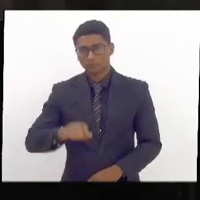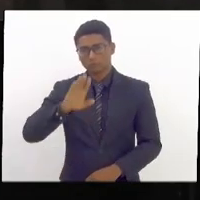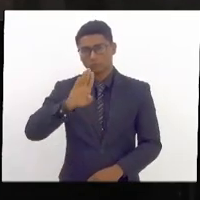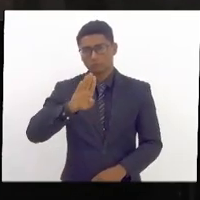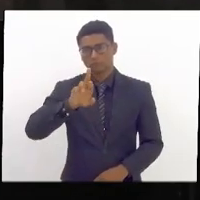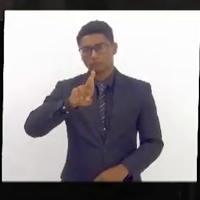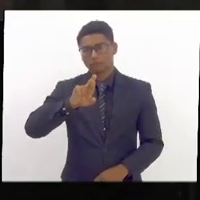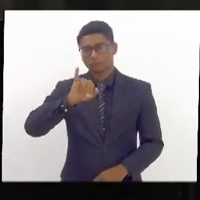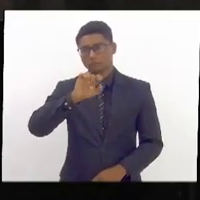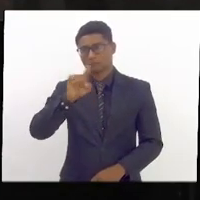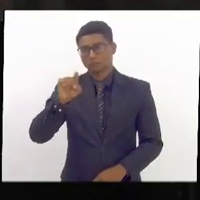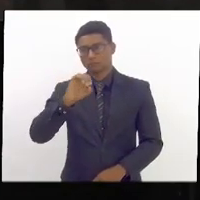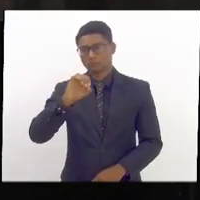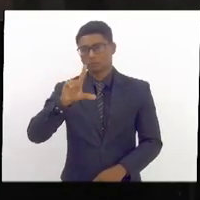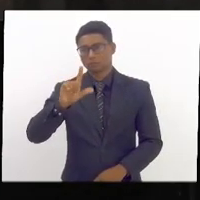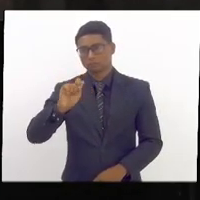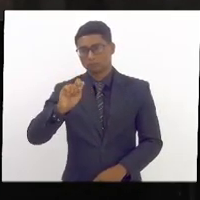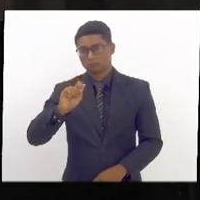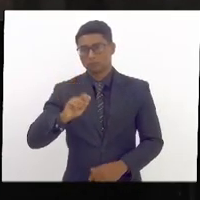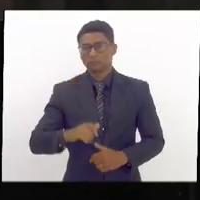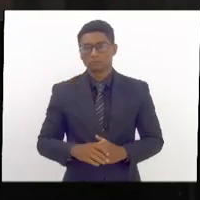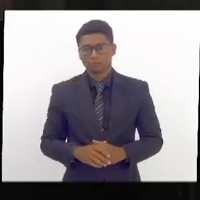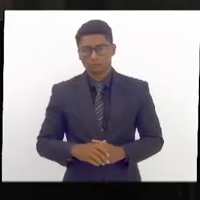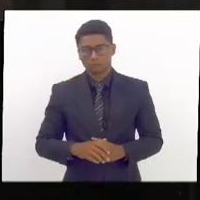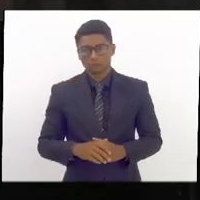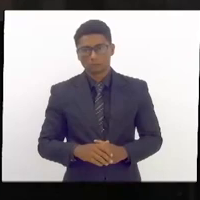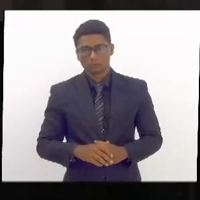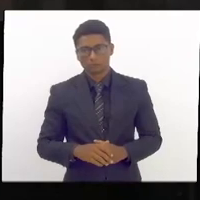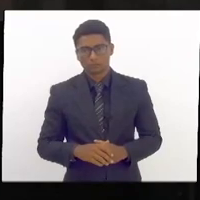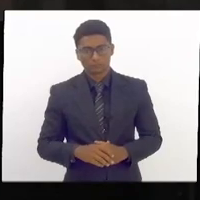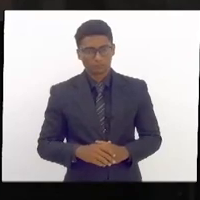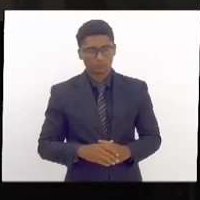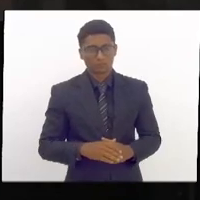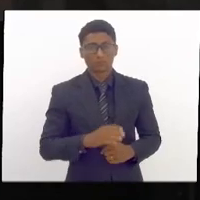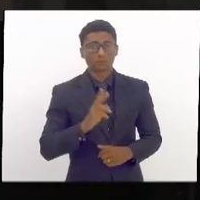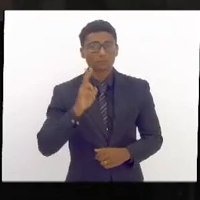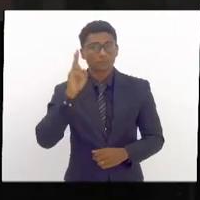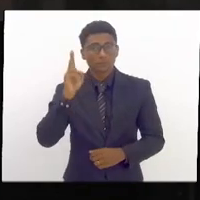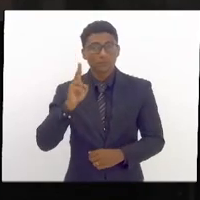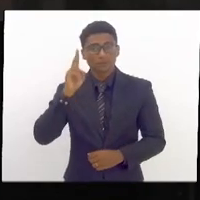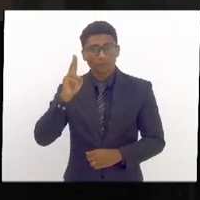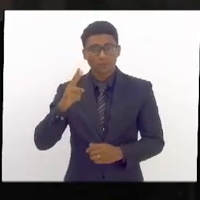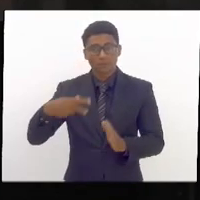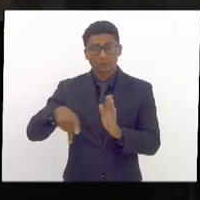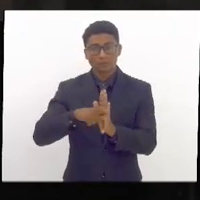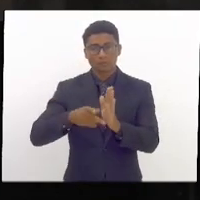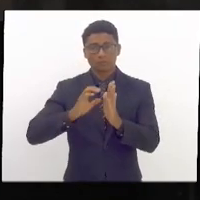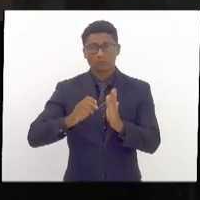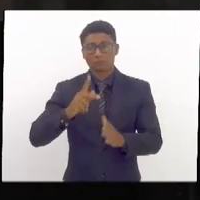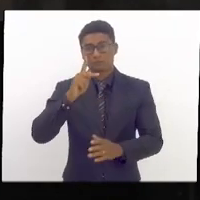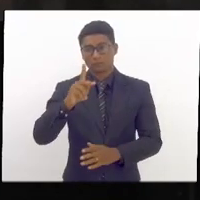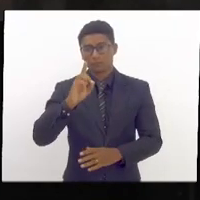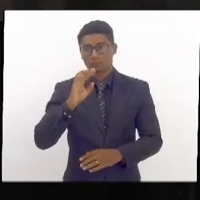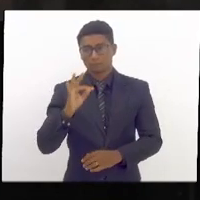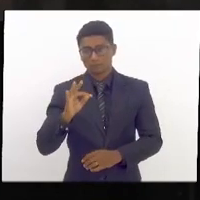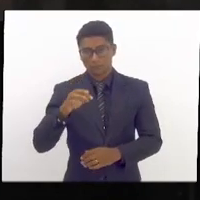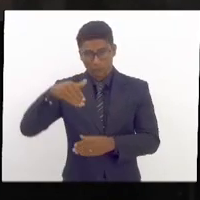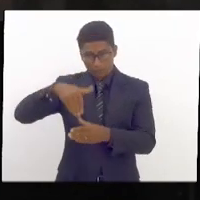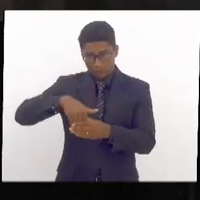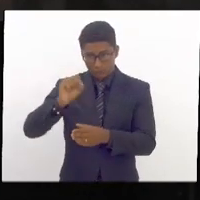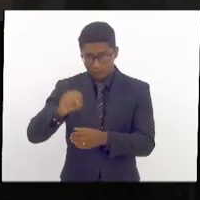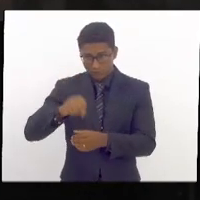época, começou a puxar a orelha dos vereadores do PDT que votaram favorável a essa matéria.